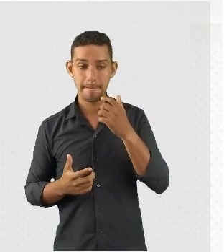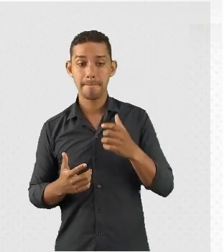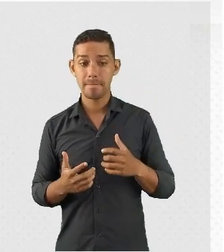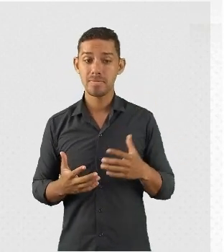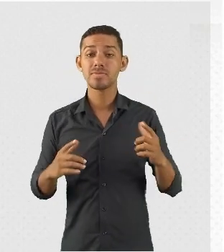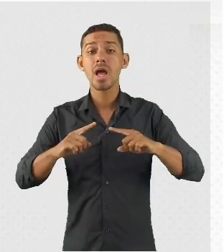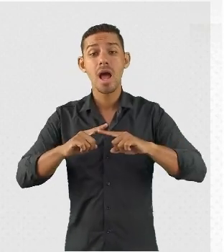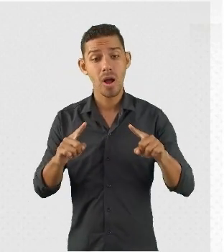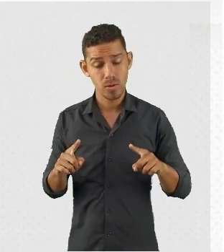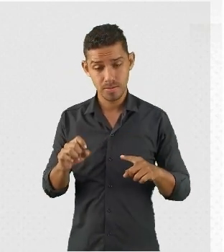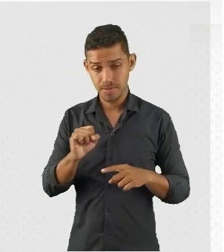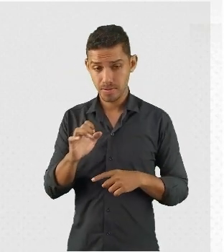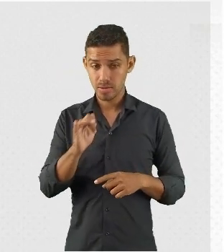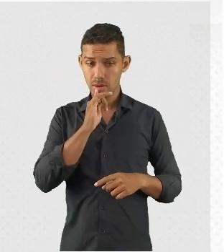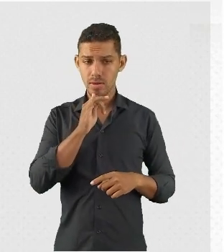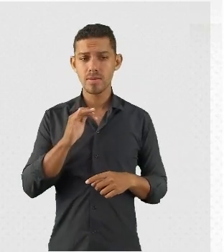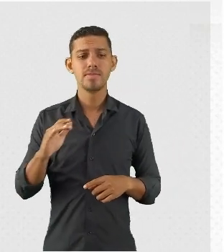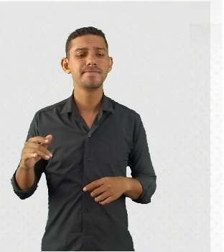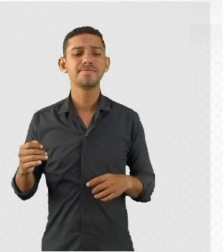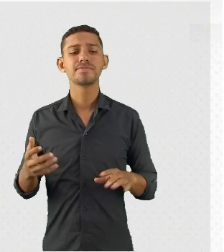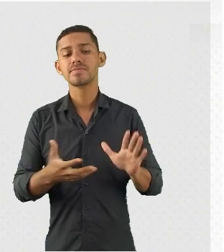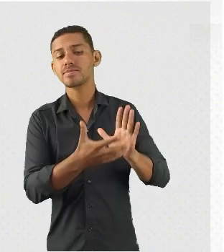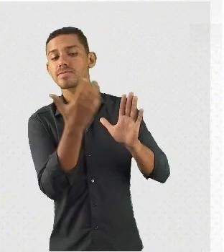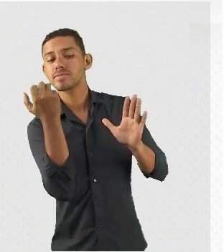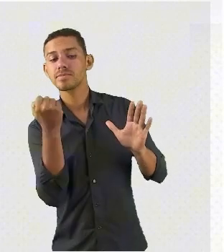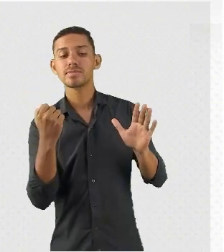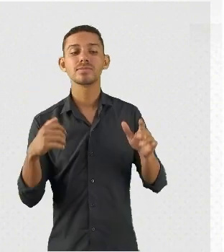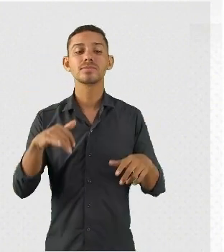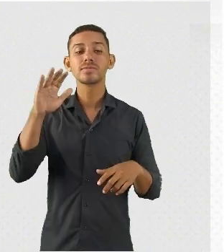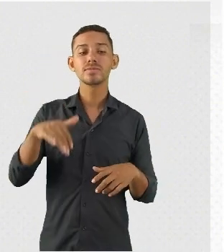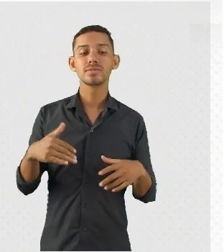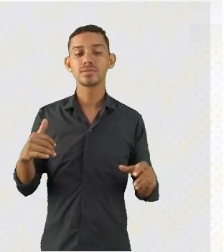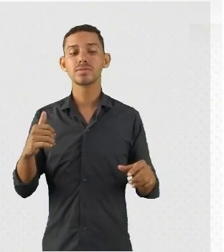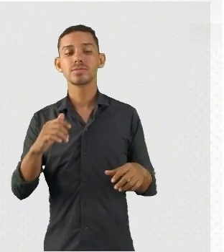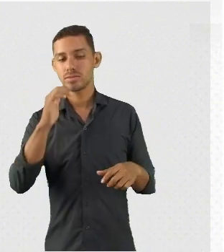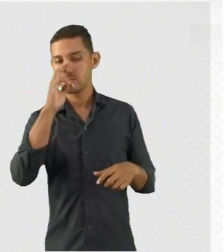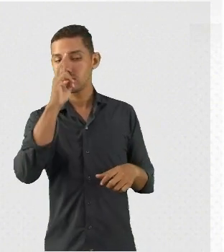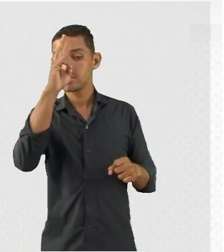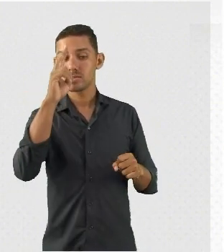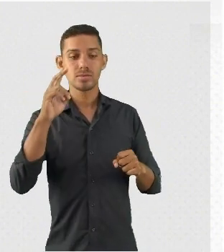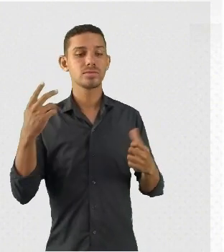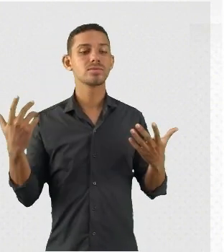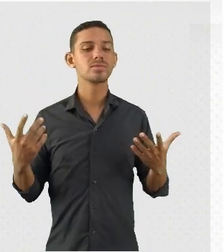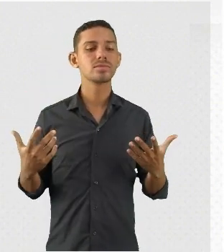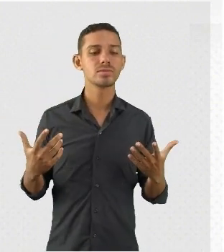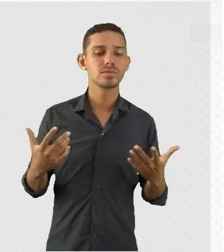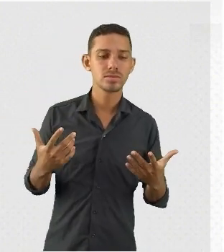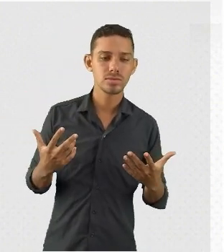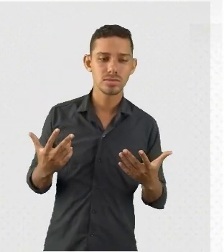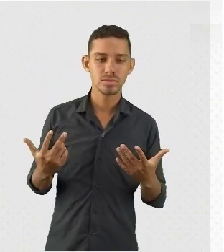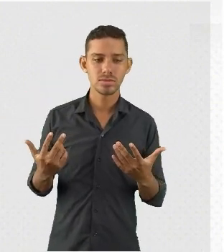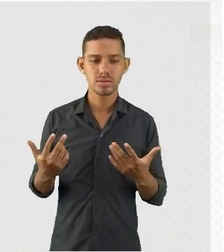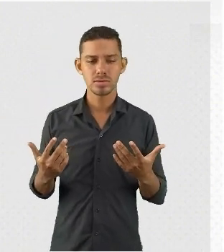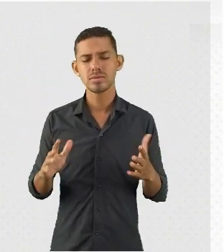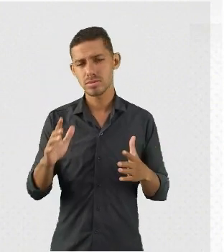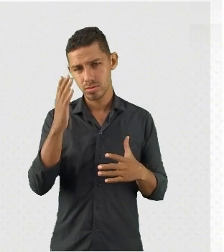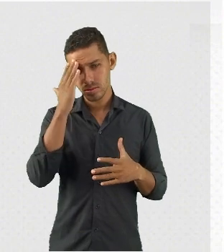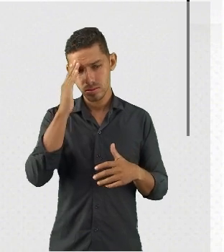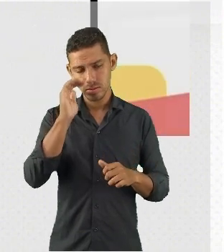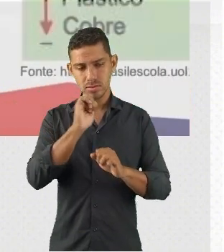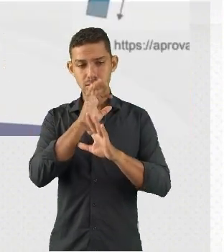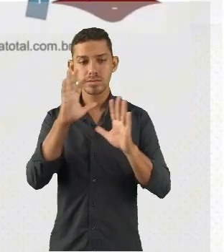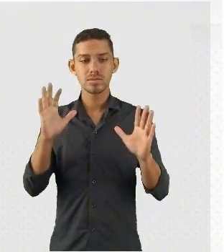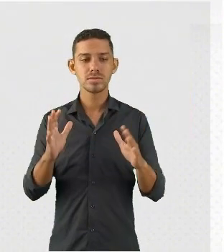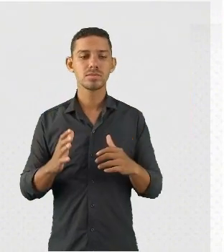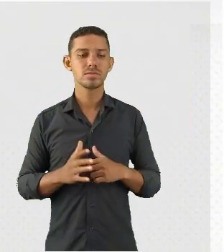quem vai arrancar de quem? Quem é esse mais forte, entre aspas, aí, só para vocês entenderem melhor? Aí